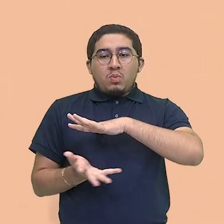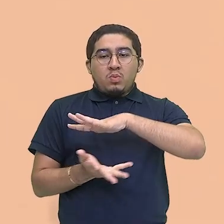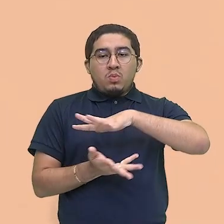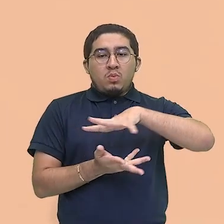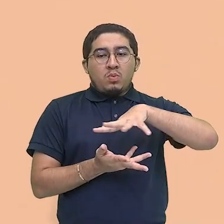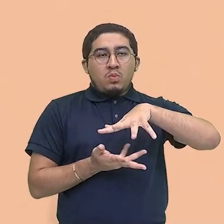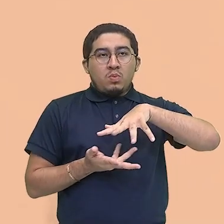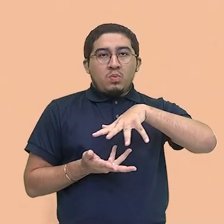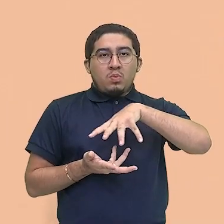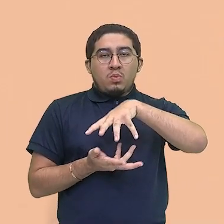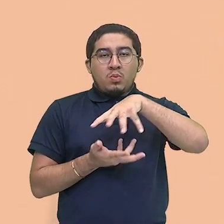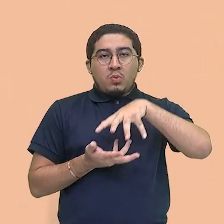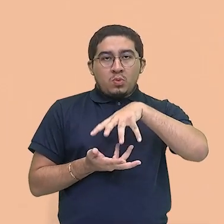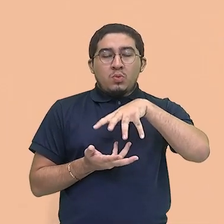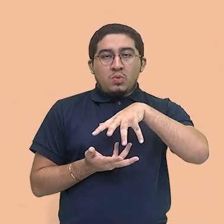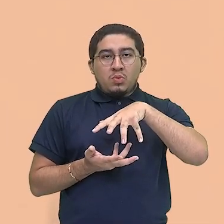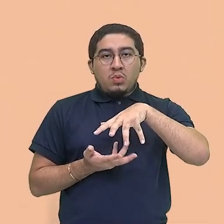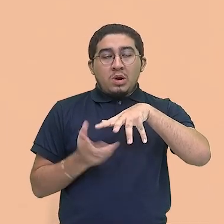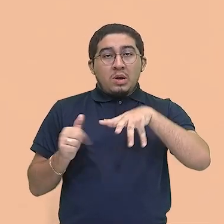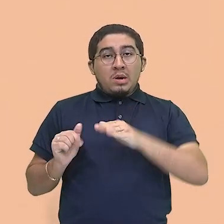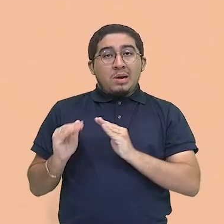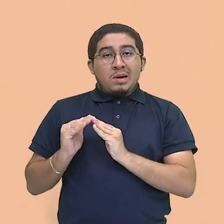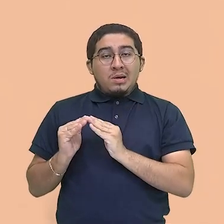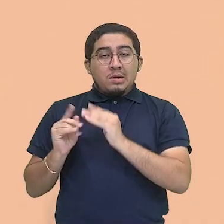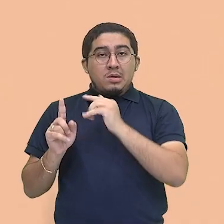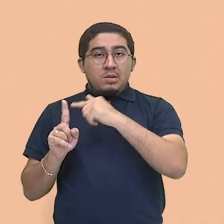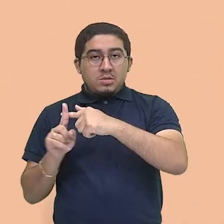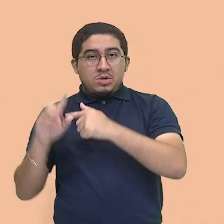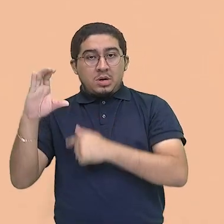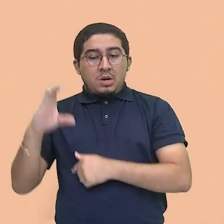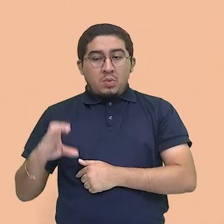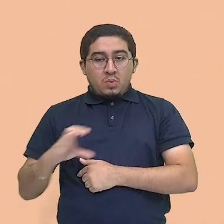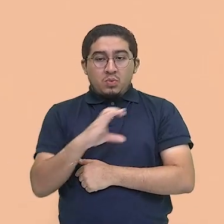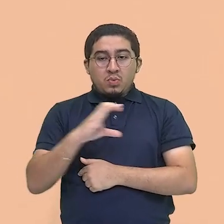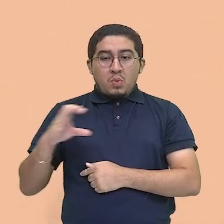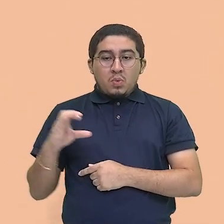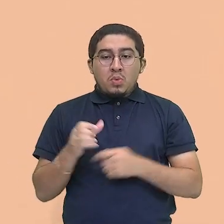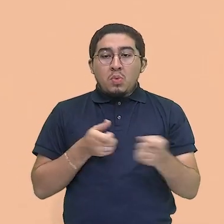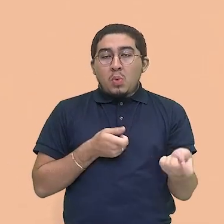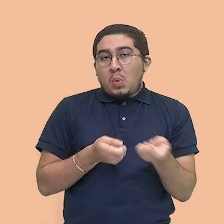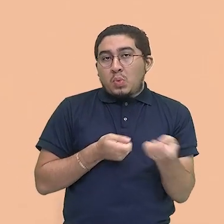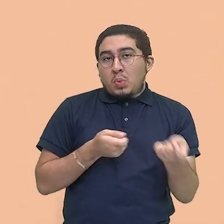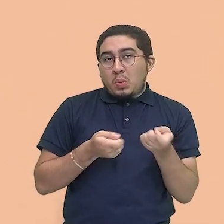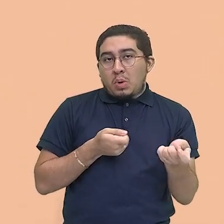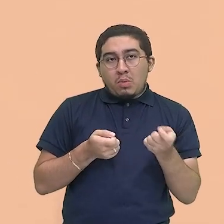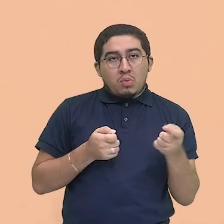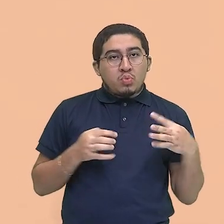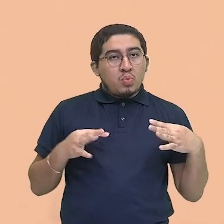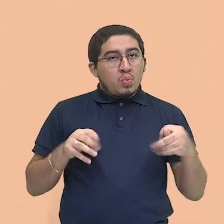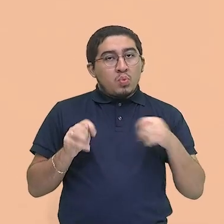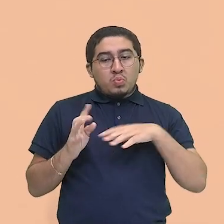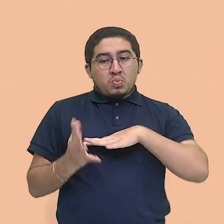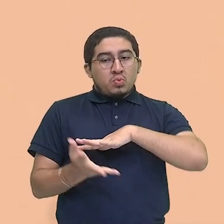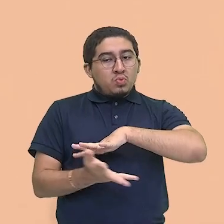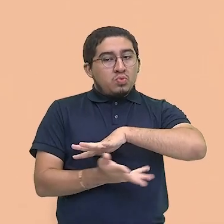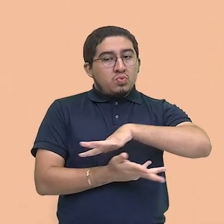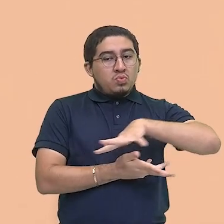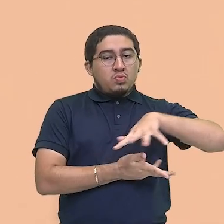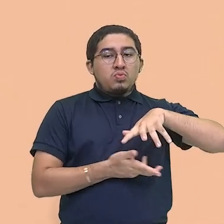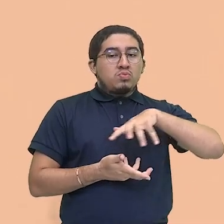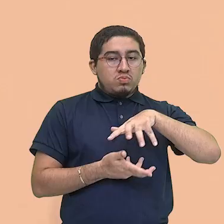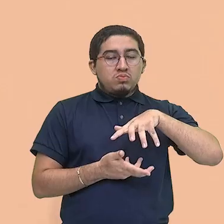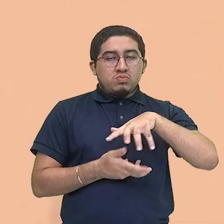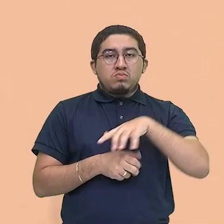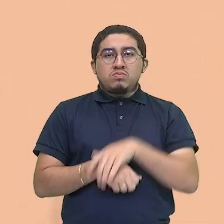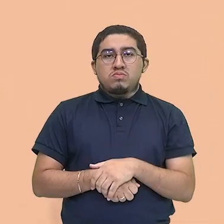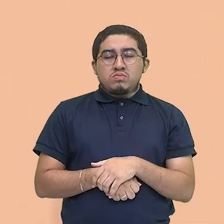né, da Igreja Católica. Então era a religião católica, era o catolicismo que direcionava a vida das pessoas. Professor,